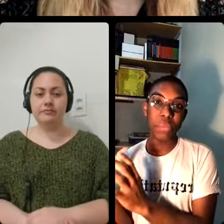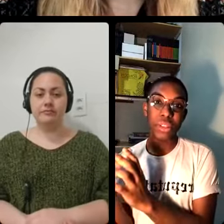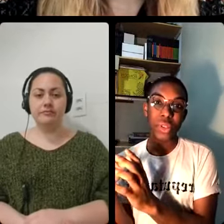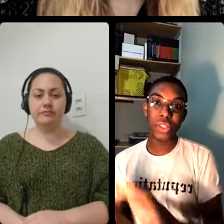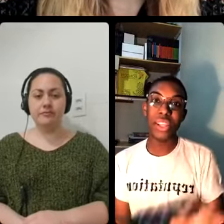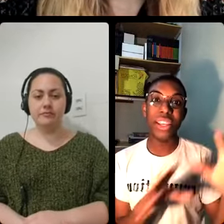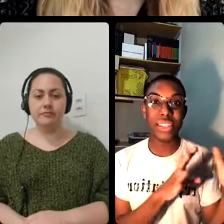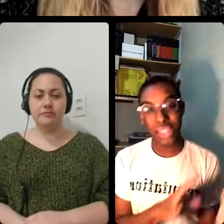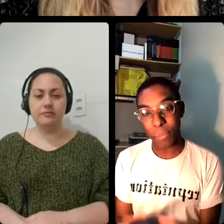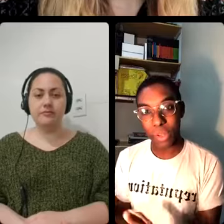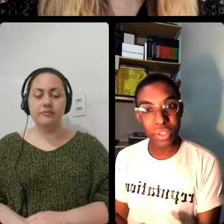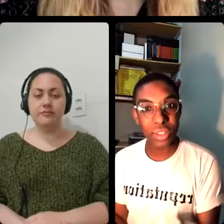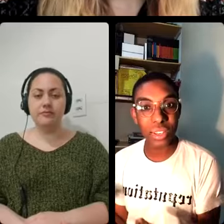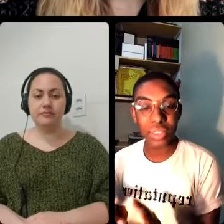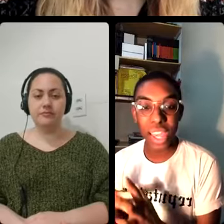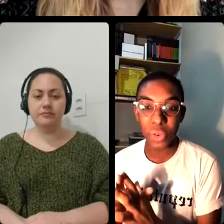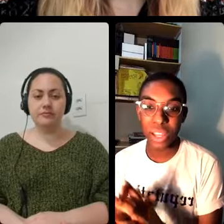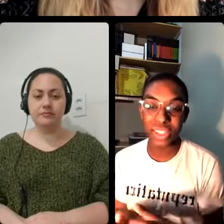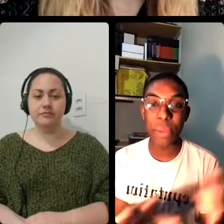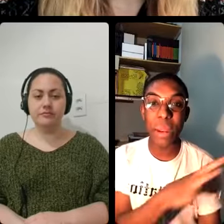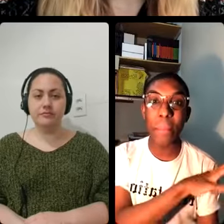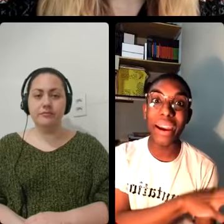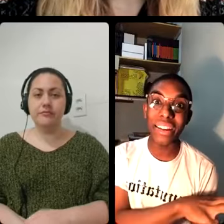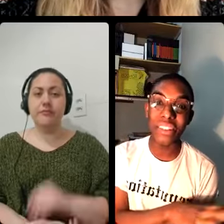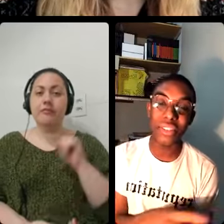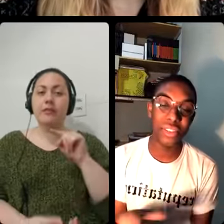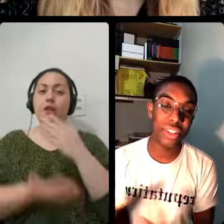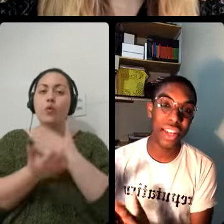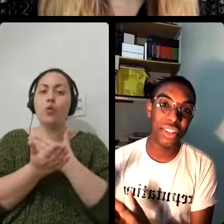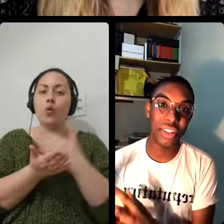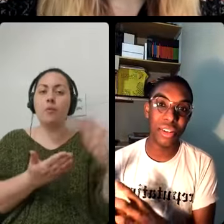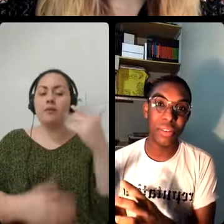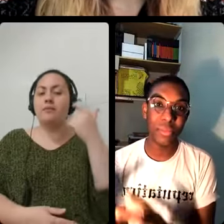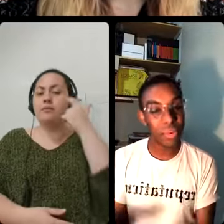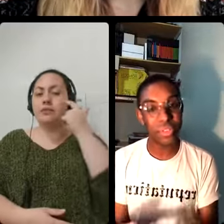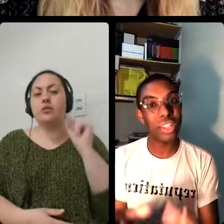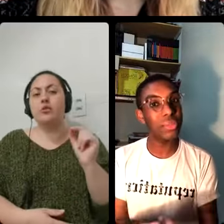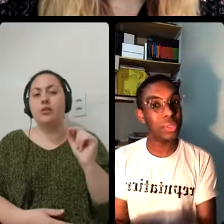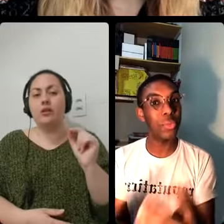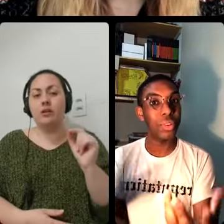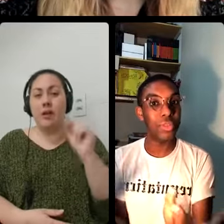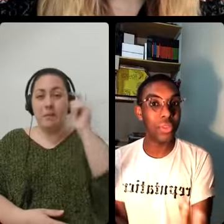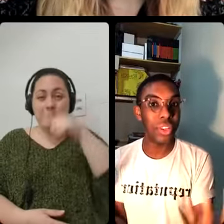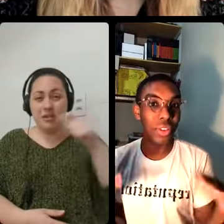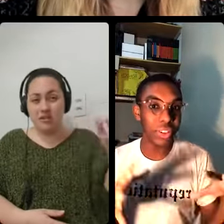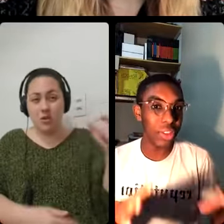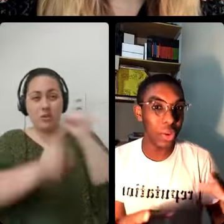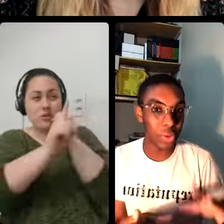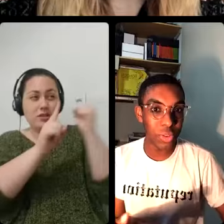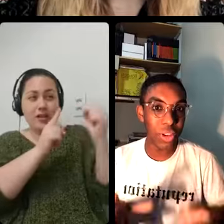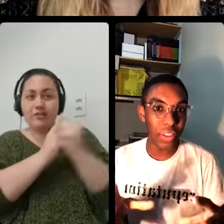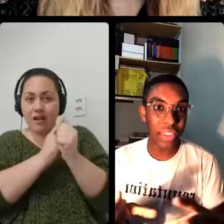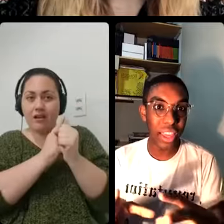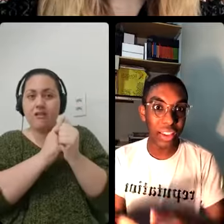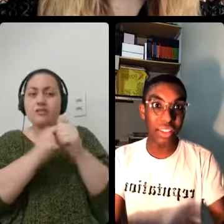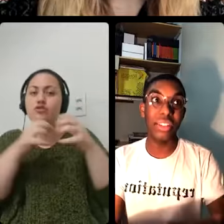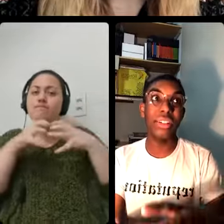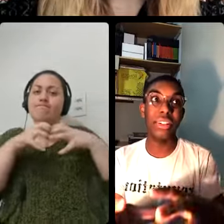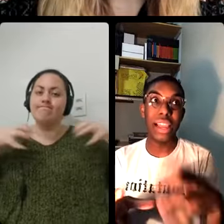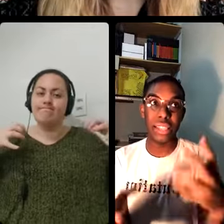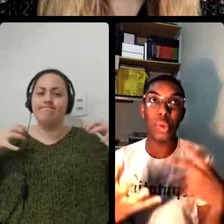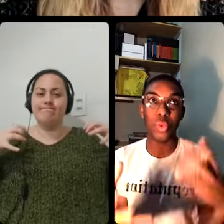colocar essas pessoas sempre de escanteio, né? Sempre à margem da sociedade. Por isso que nós negros,